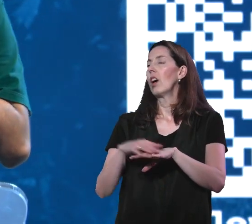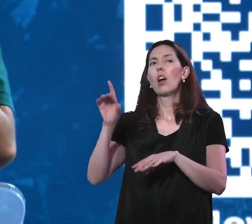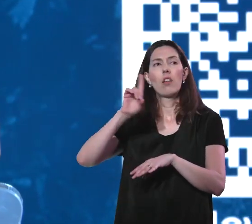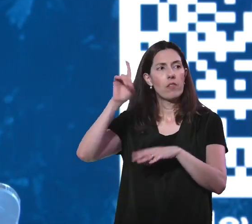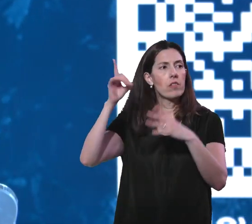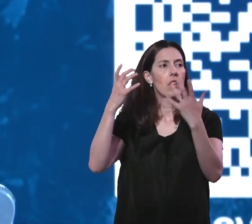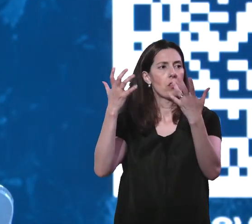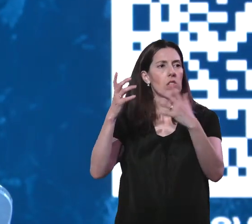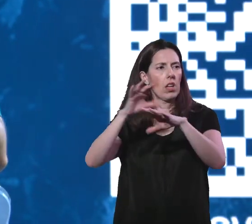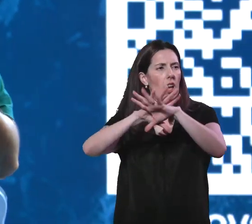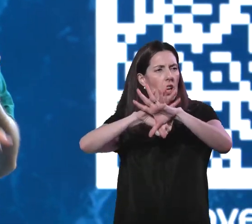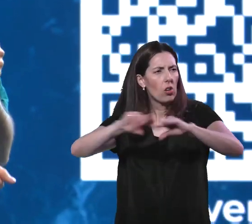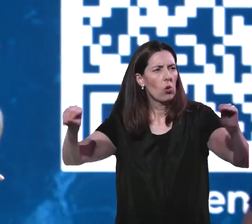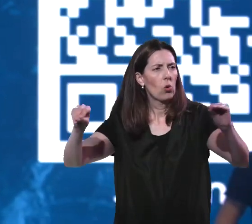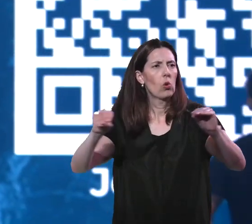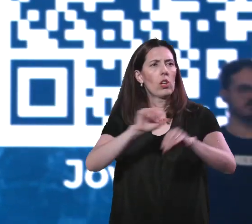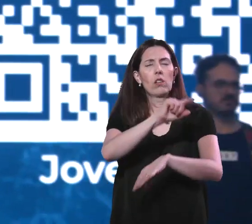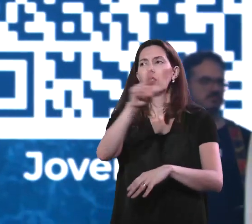venha.